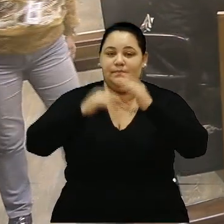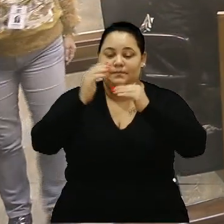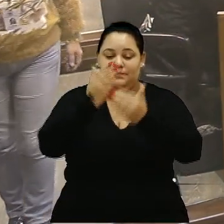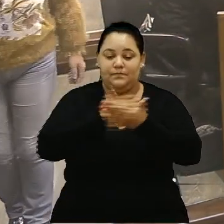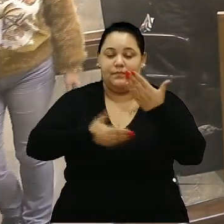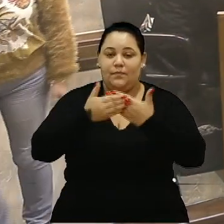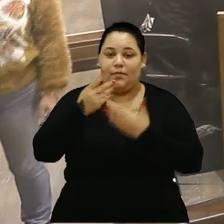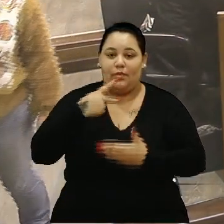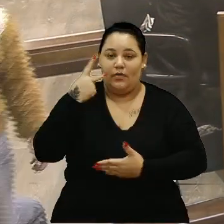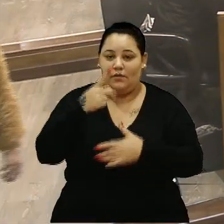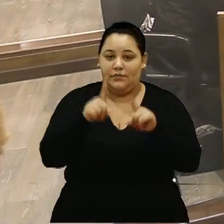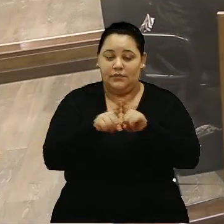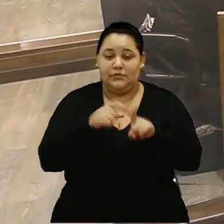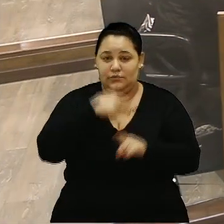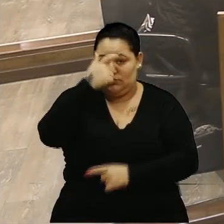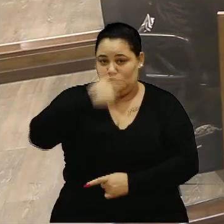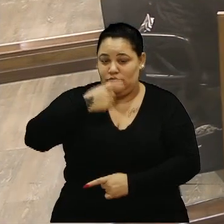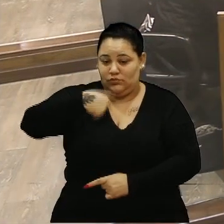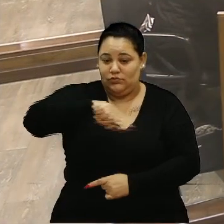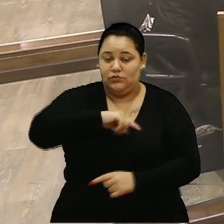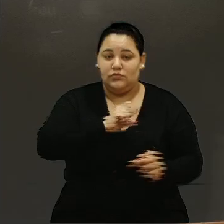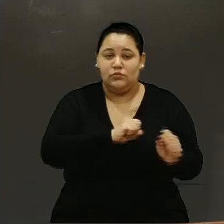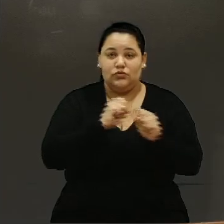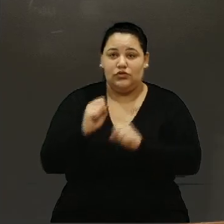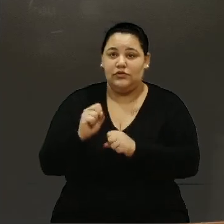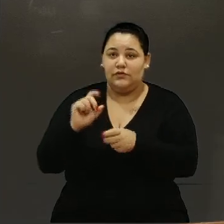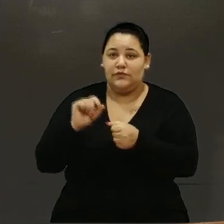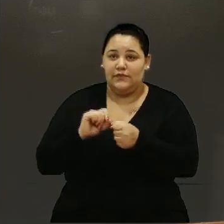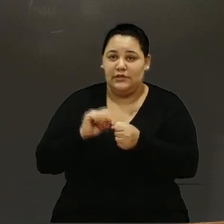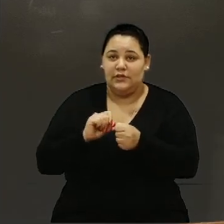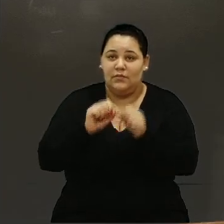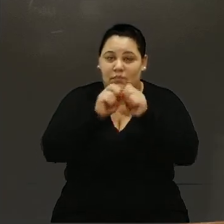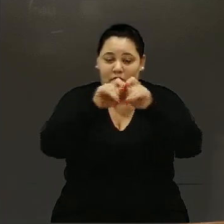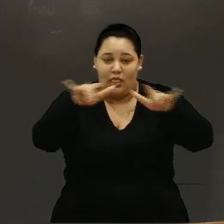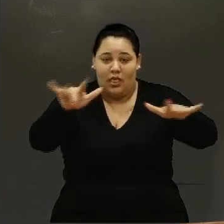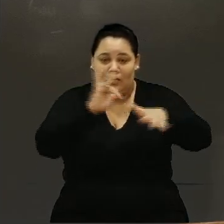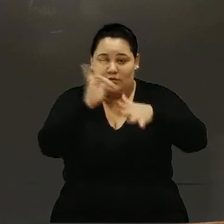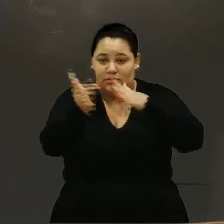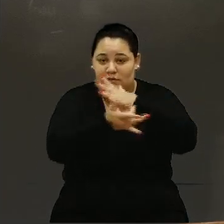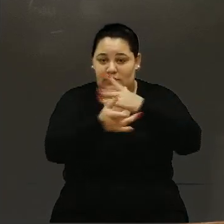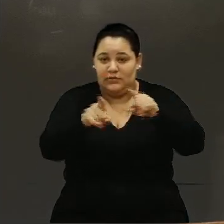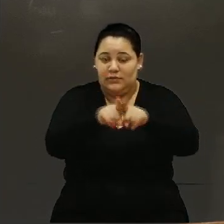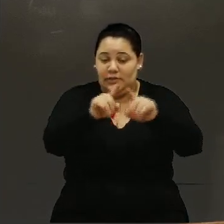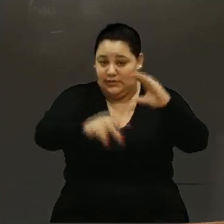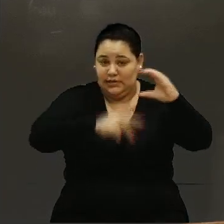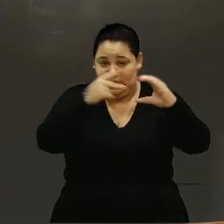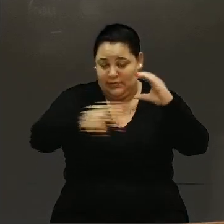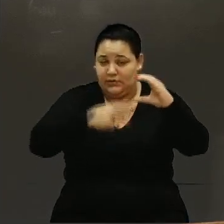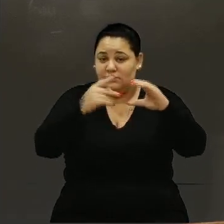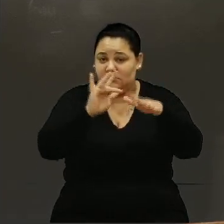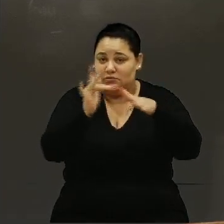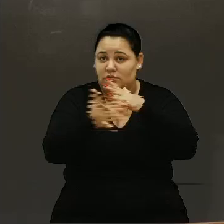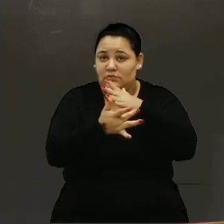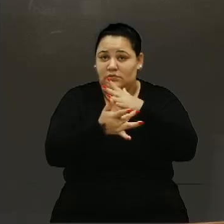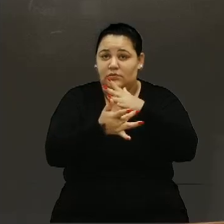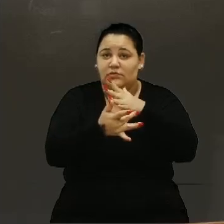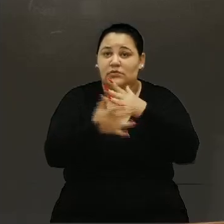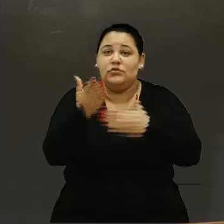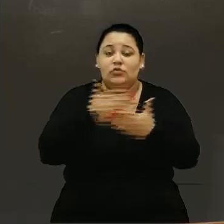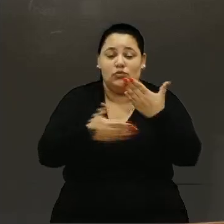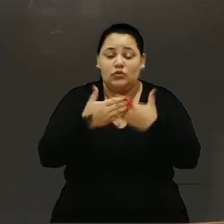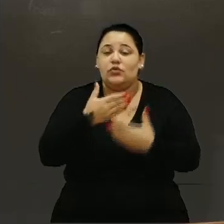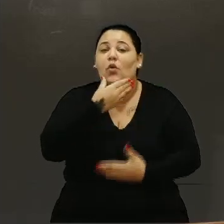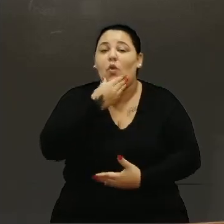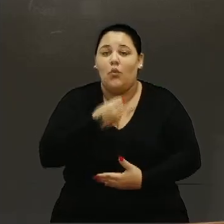vereadoras. Acho que a gente poderia realizar um compartilhamento além das redes das senhoras e dessa Casa Legislativa na rede de todos os vereadores, um trabalho